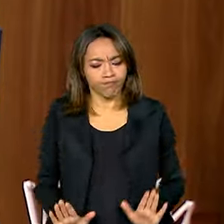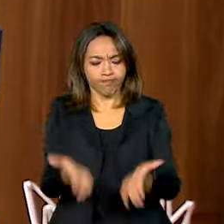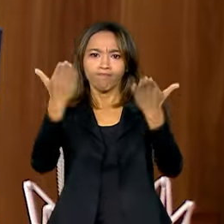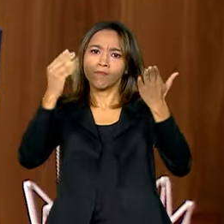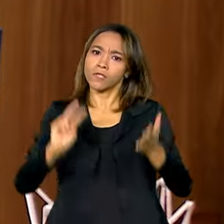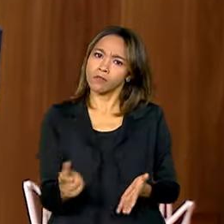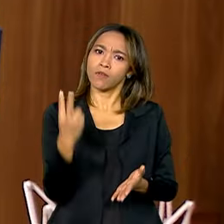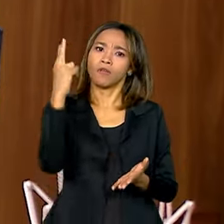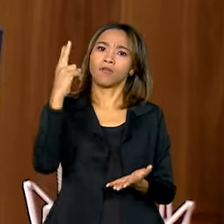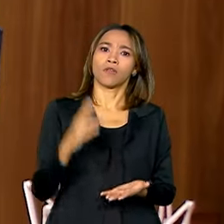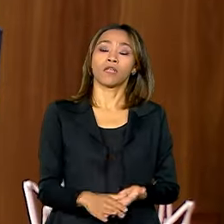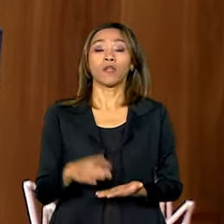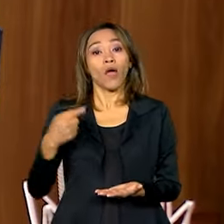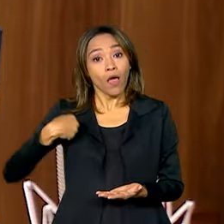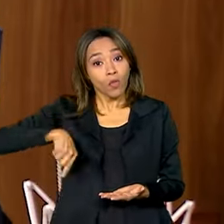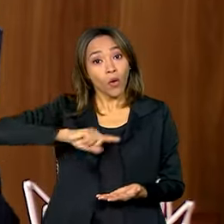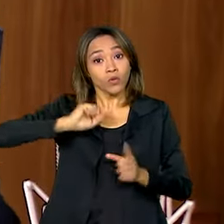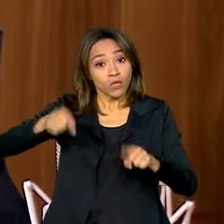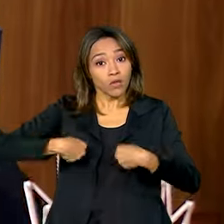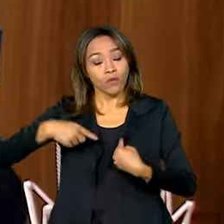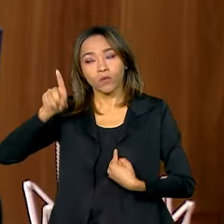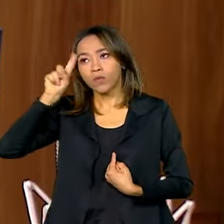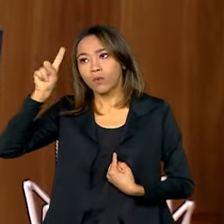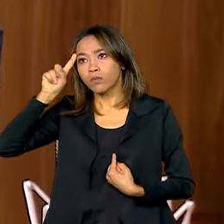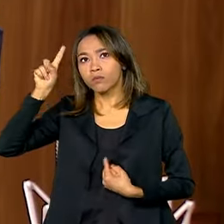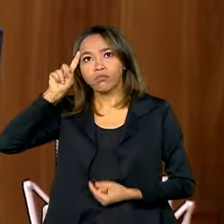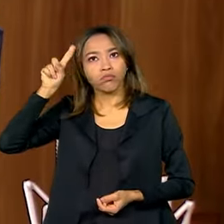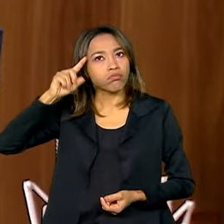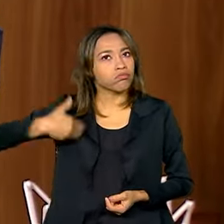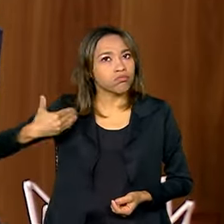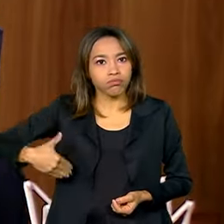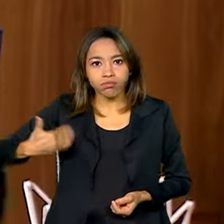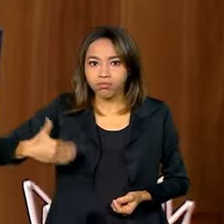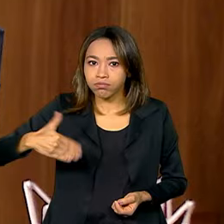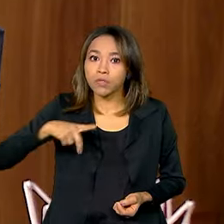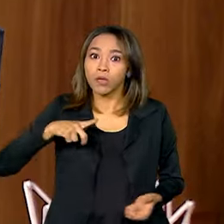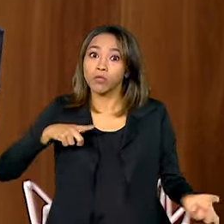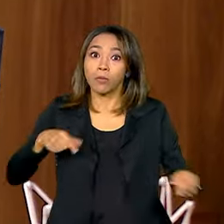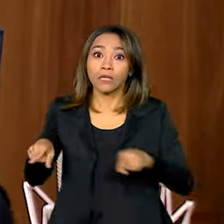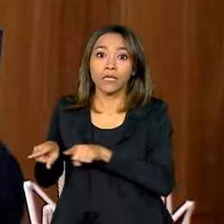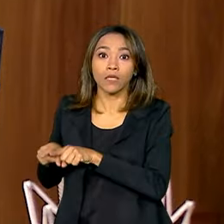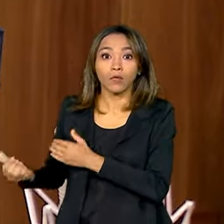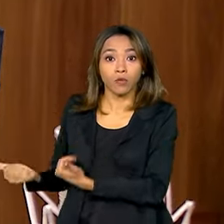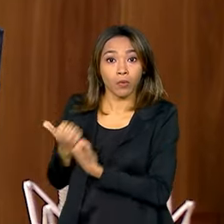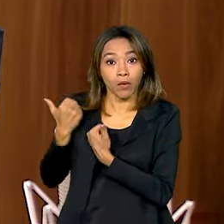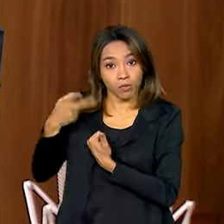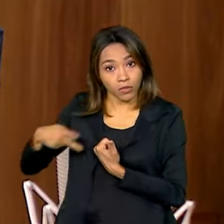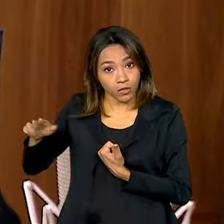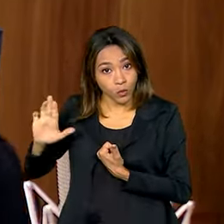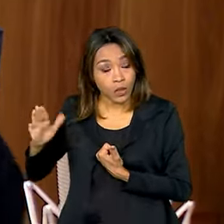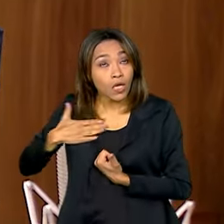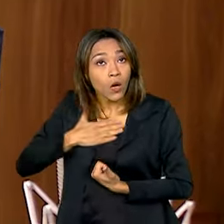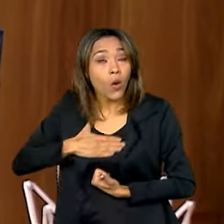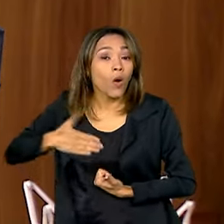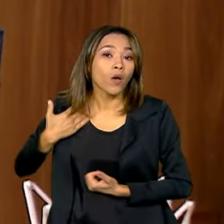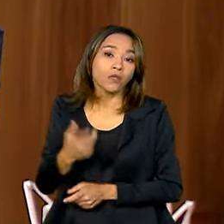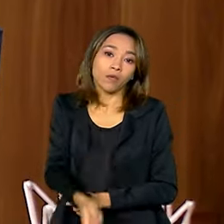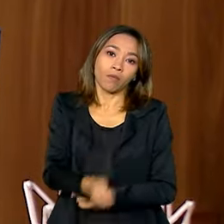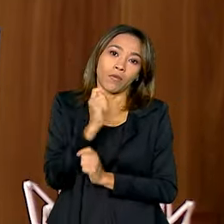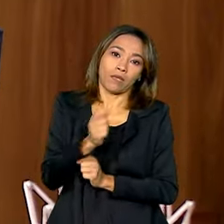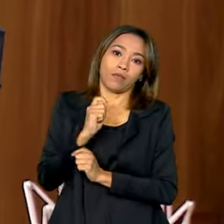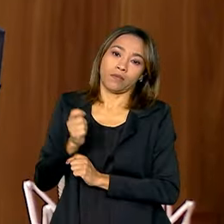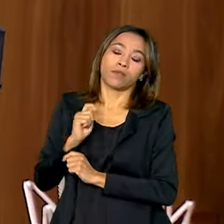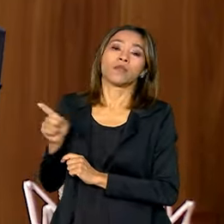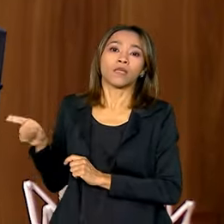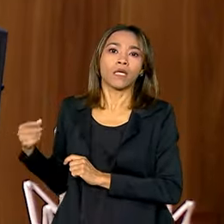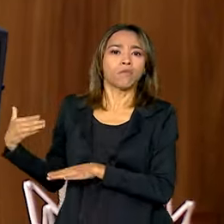nosso desafio todos os dias. Nós temos um grande parceiro nesse desafio, que é o presidente Lula, que gosta da pesca, que participa desse